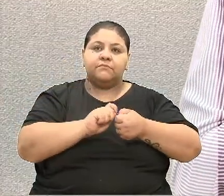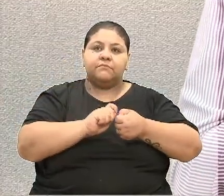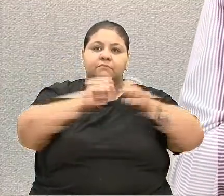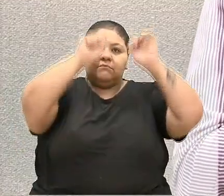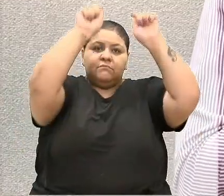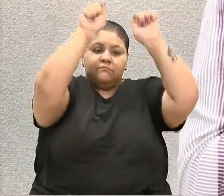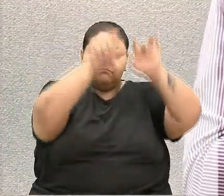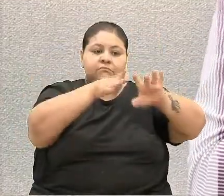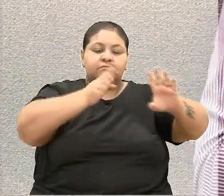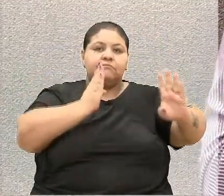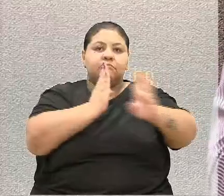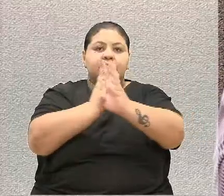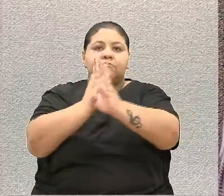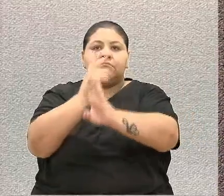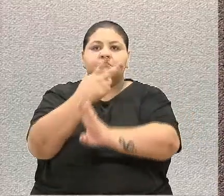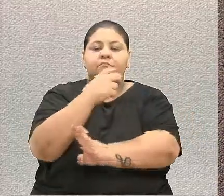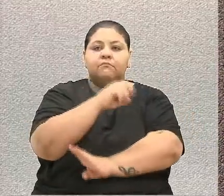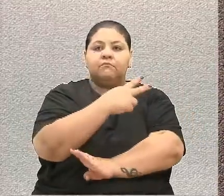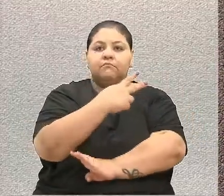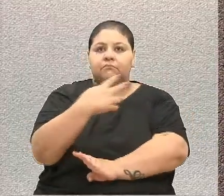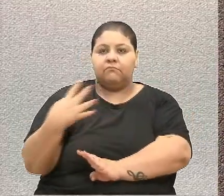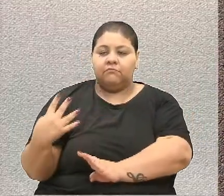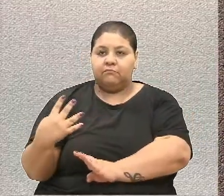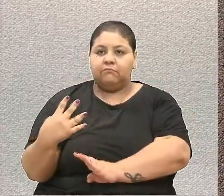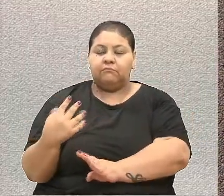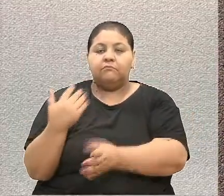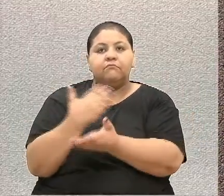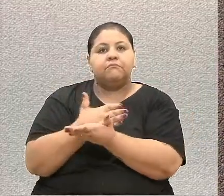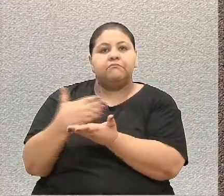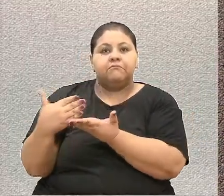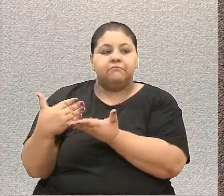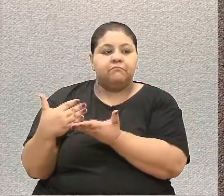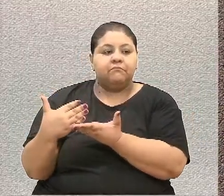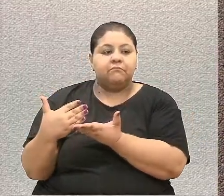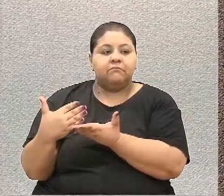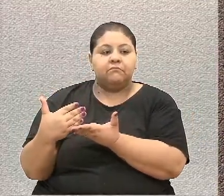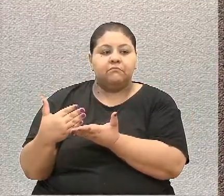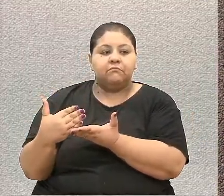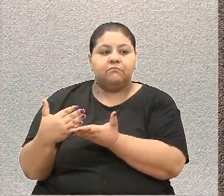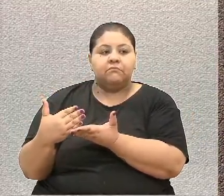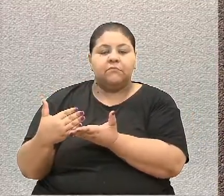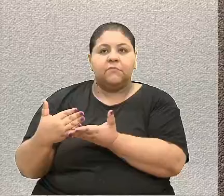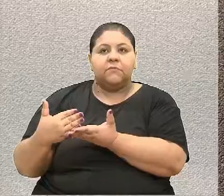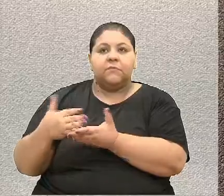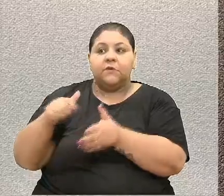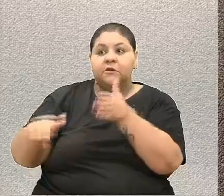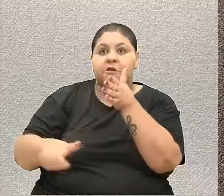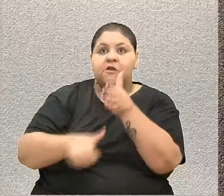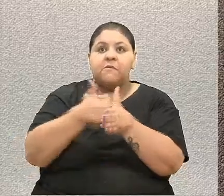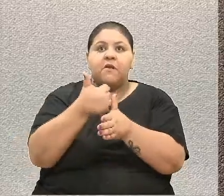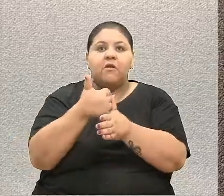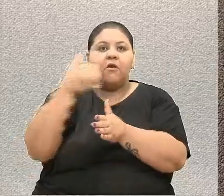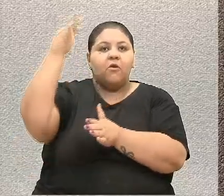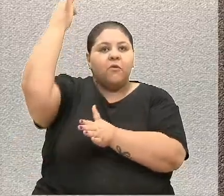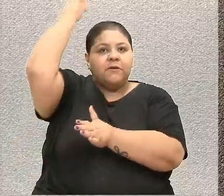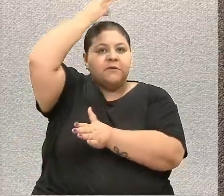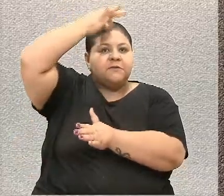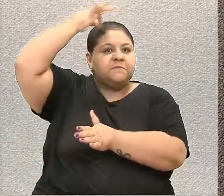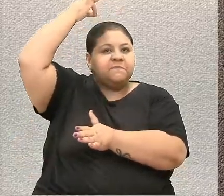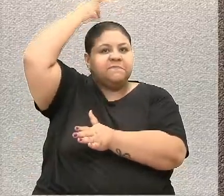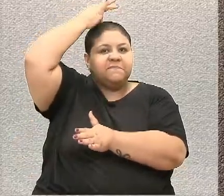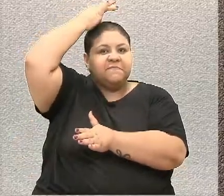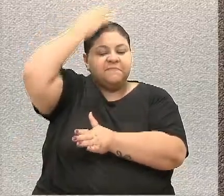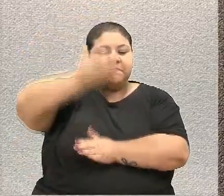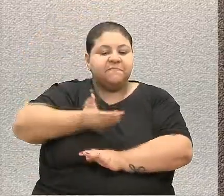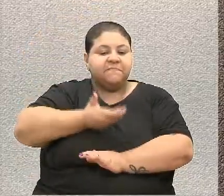dos Encontros 2024, uma iniciativa que enriquece o espírito natalino em nossa cidade, promovendo